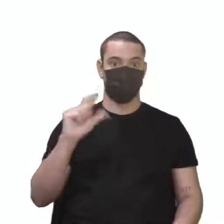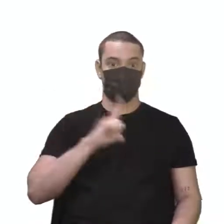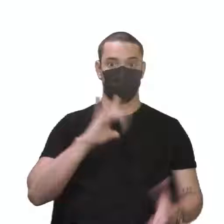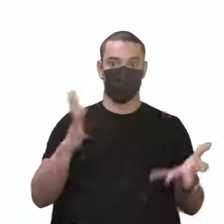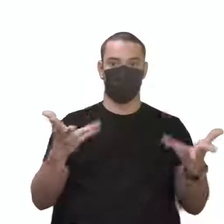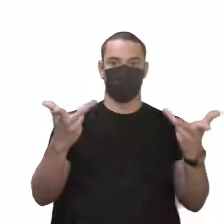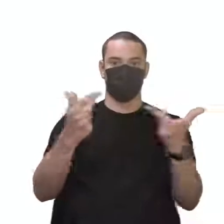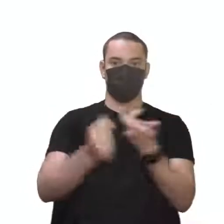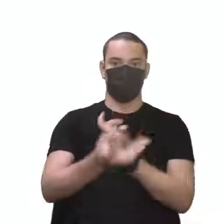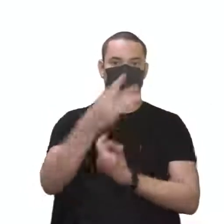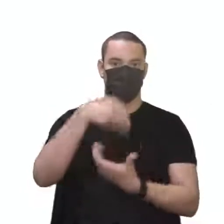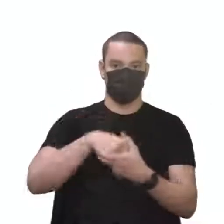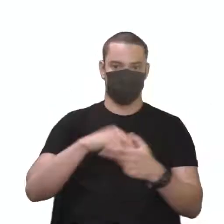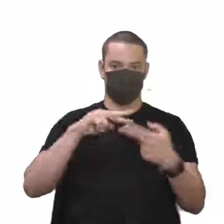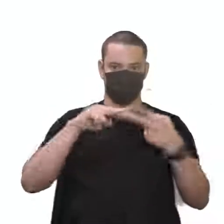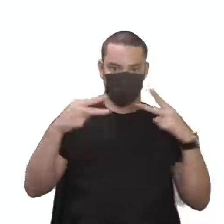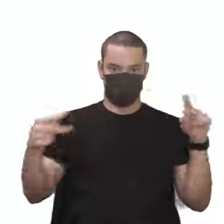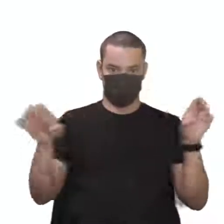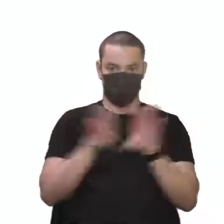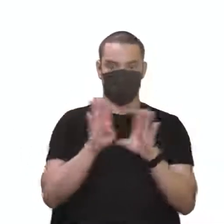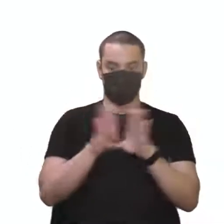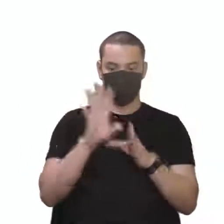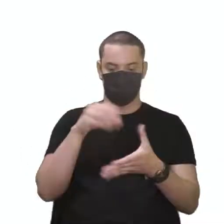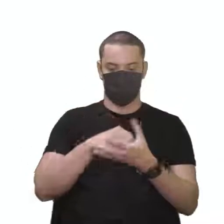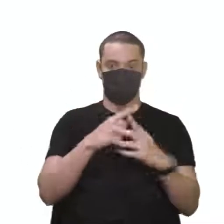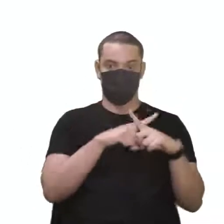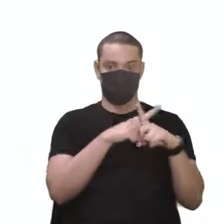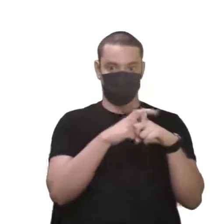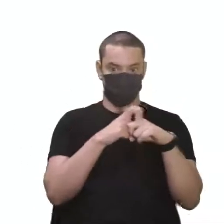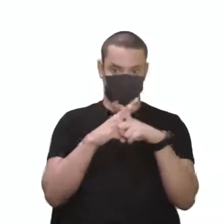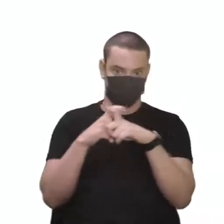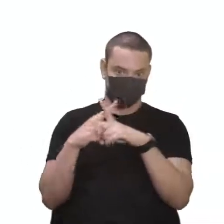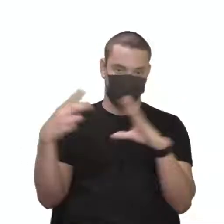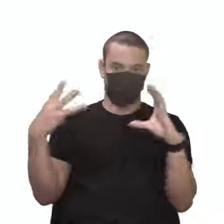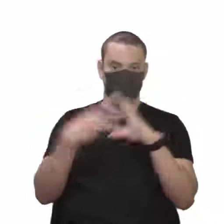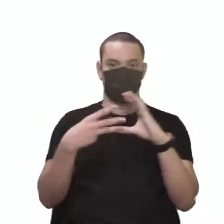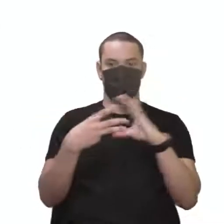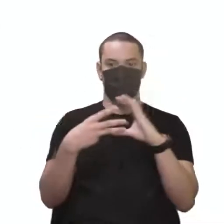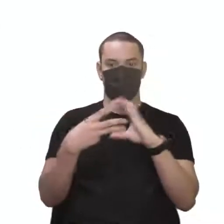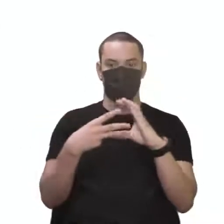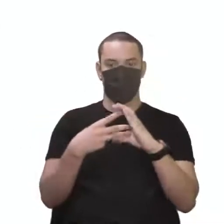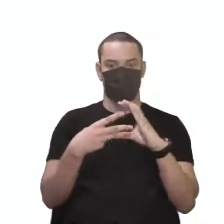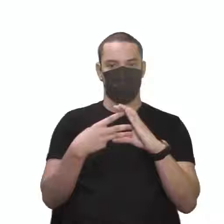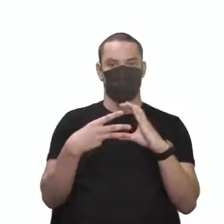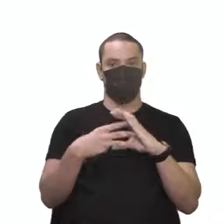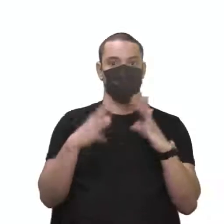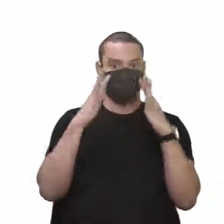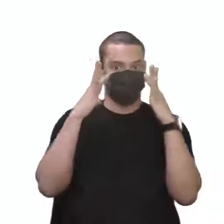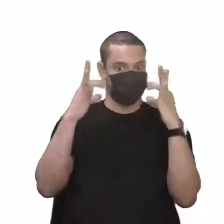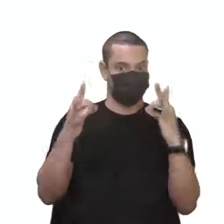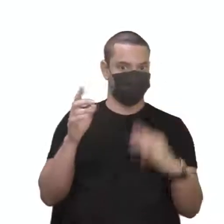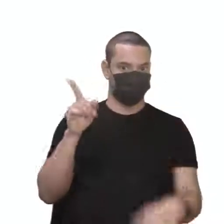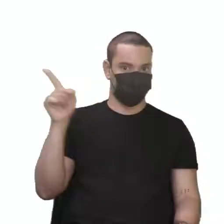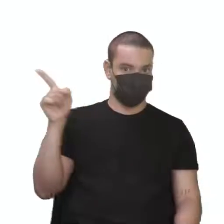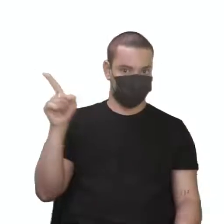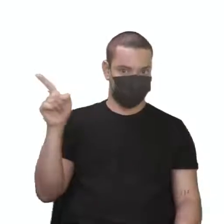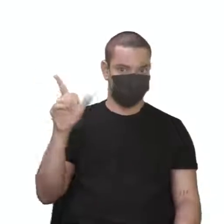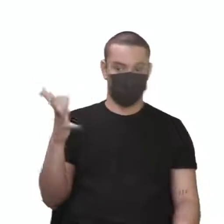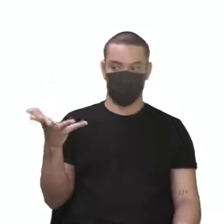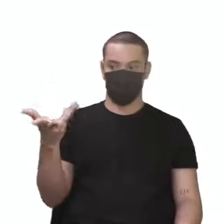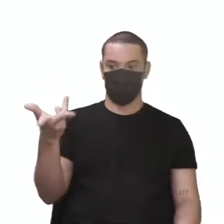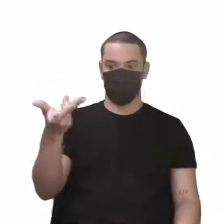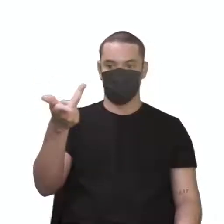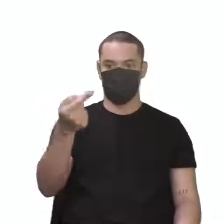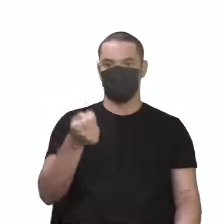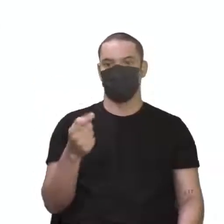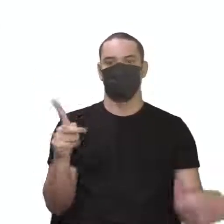de integrar o seu DNA dentro dos cromossomos das células infectadas. Agora presta atenção aqui, ó. A